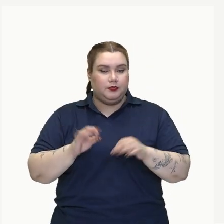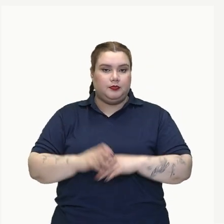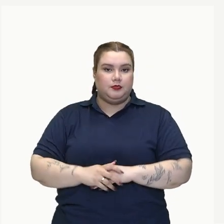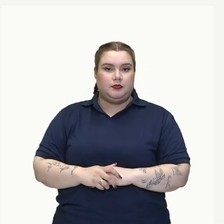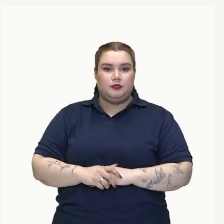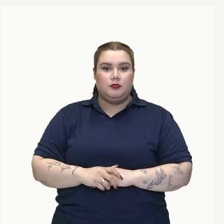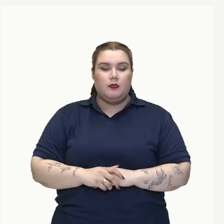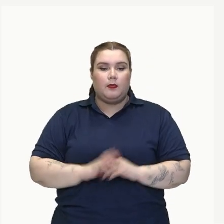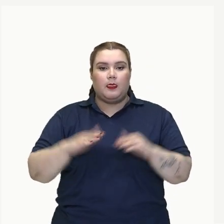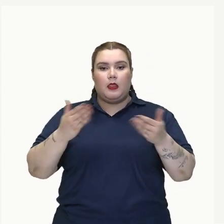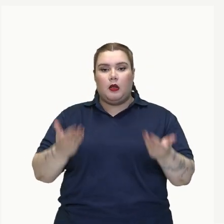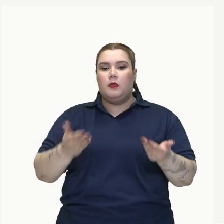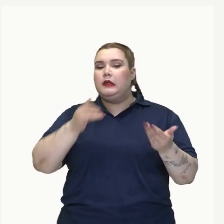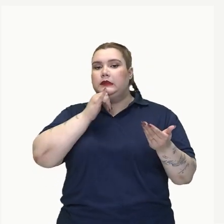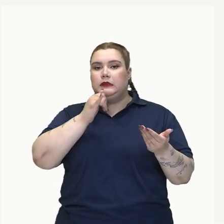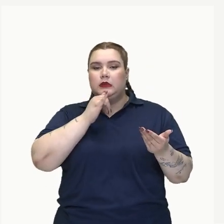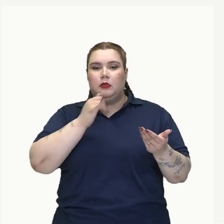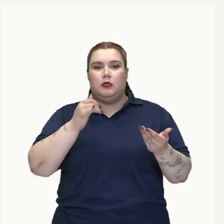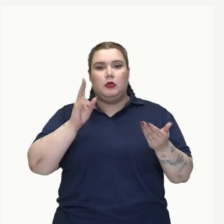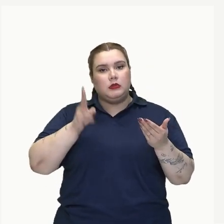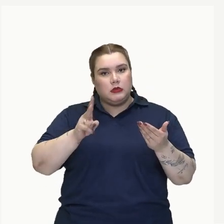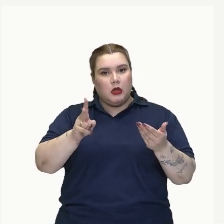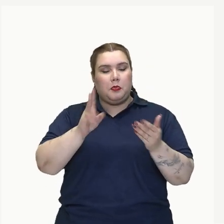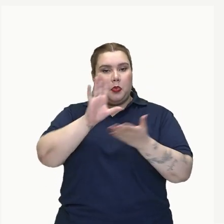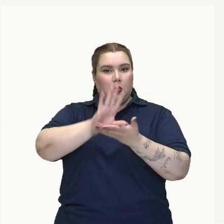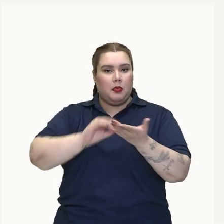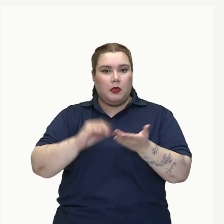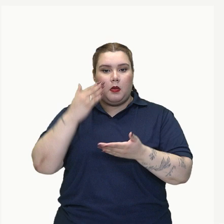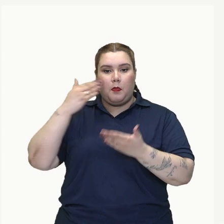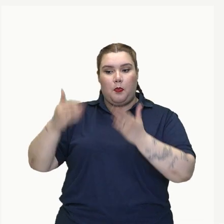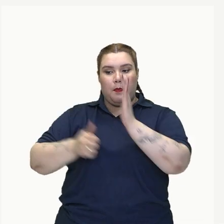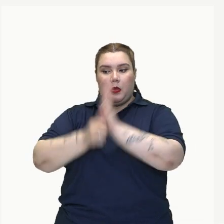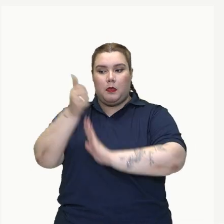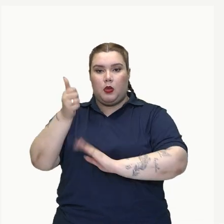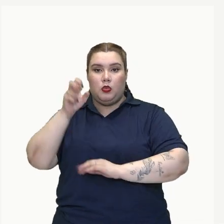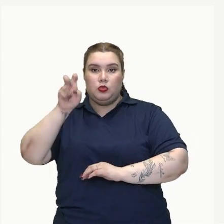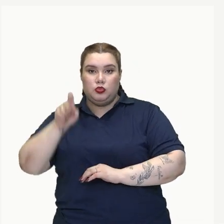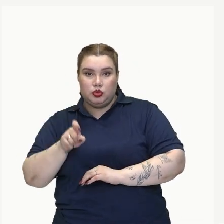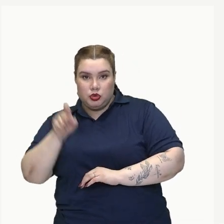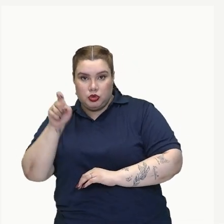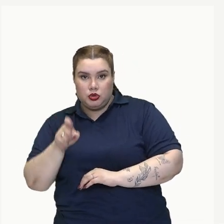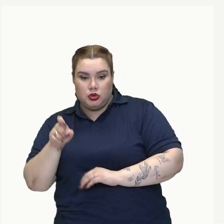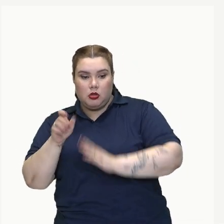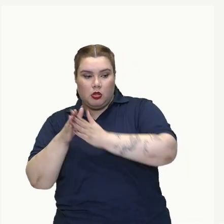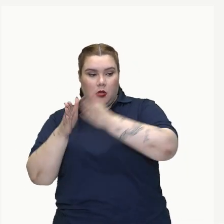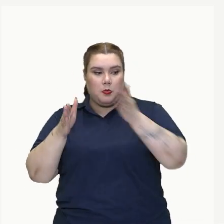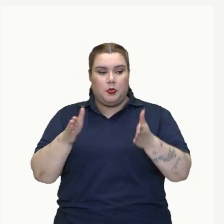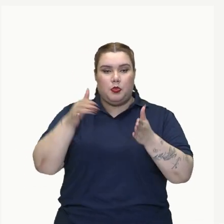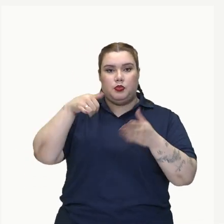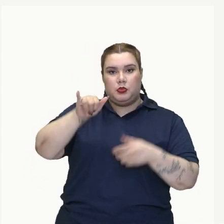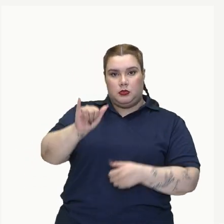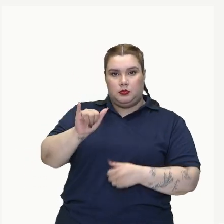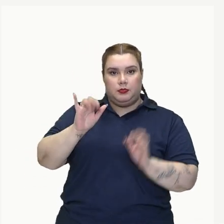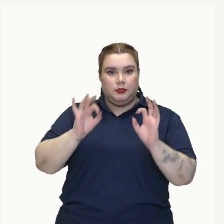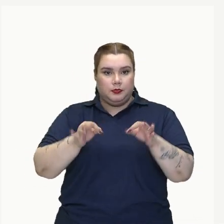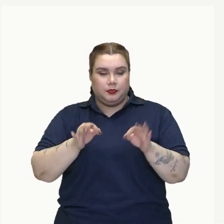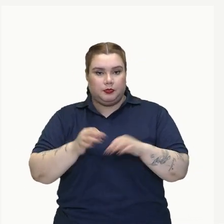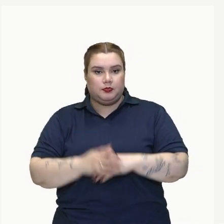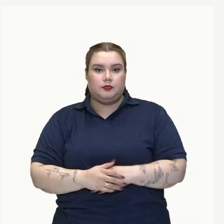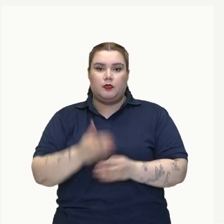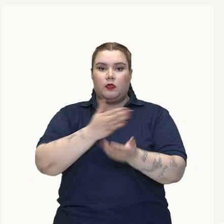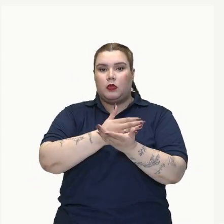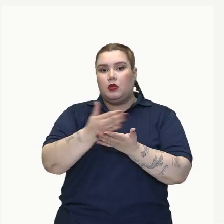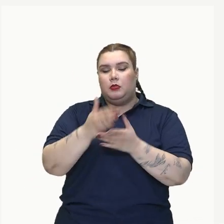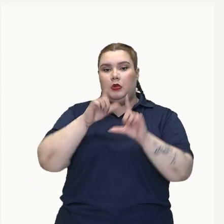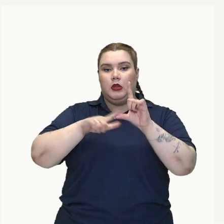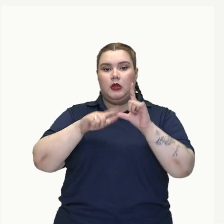bom? Então sempre nessa ordem, tá bom? Primeiro o X, depois o Y, tá bom? Então vamos começar aqui